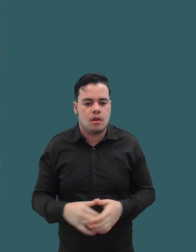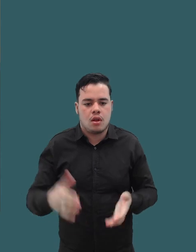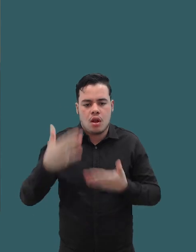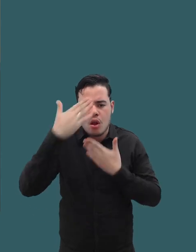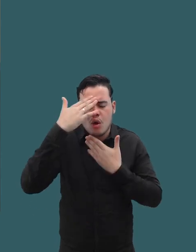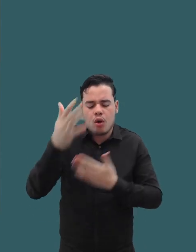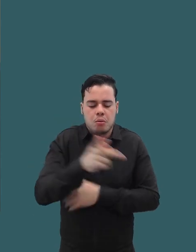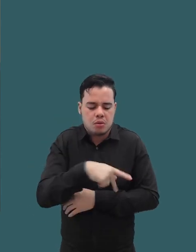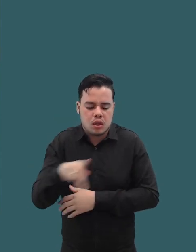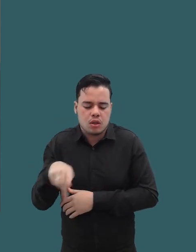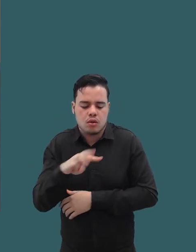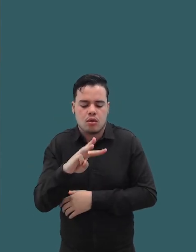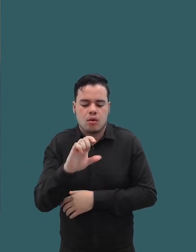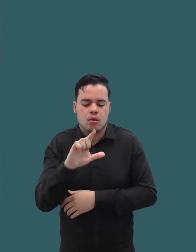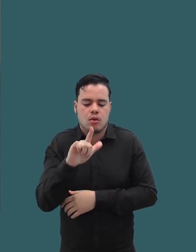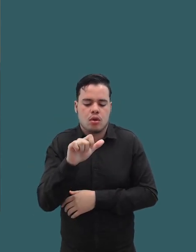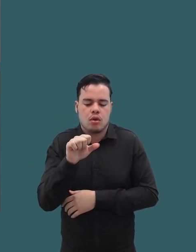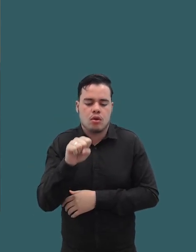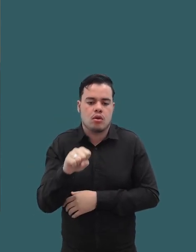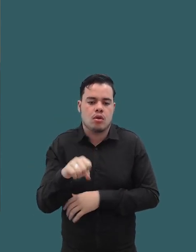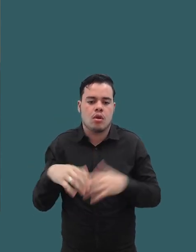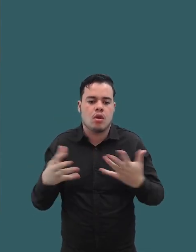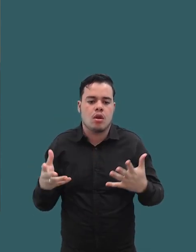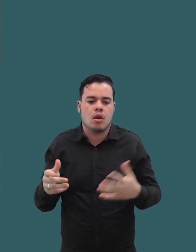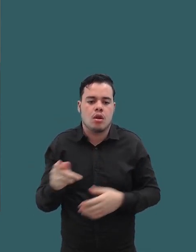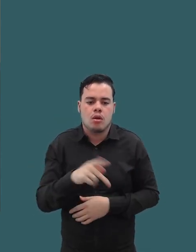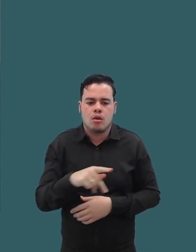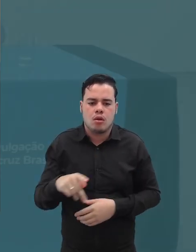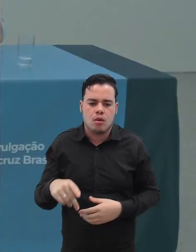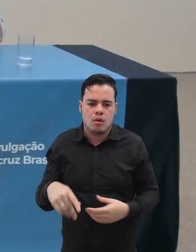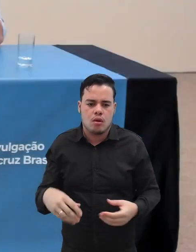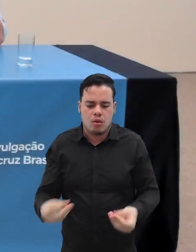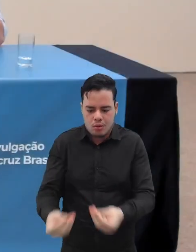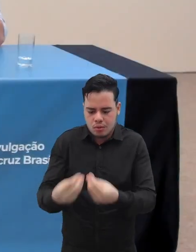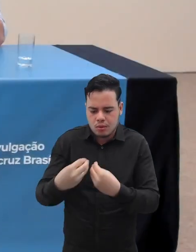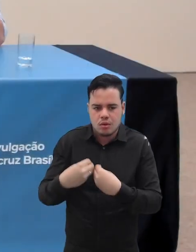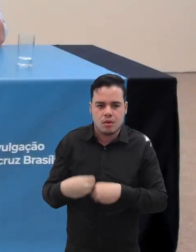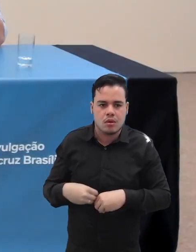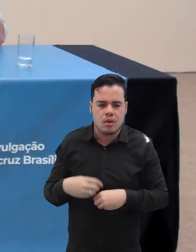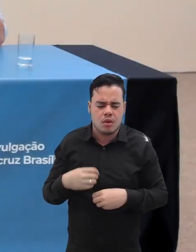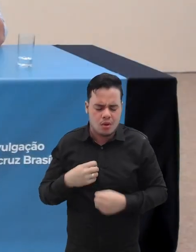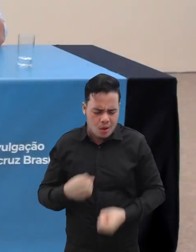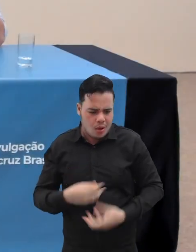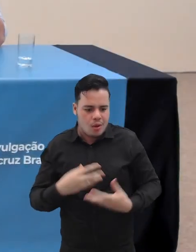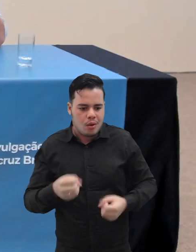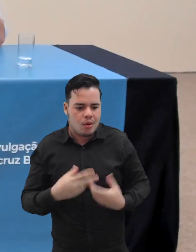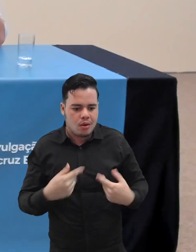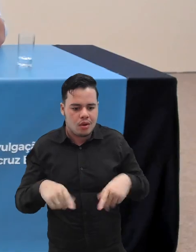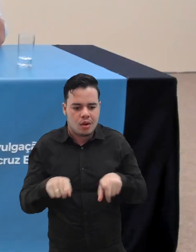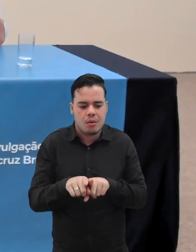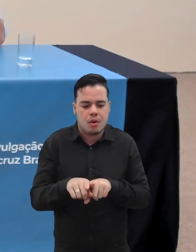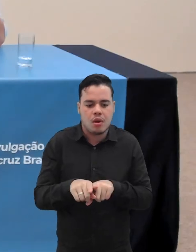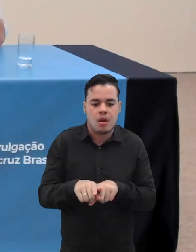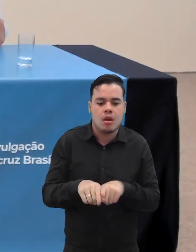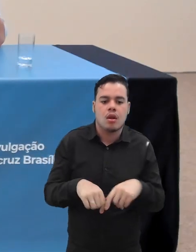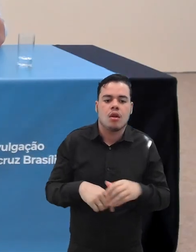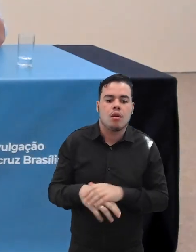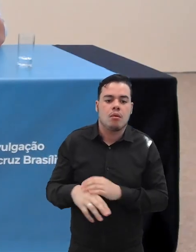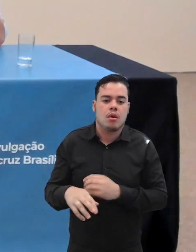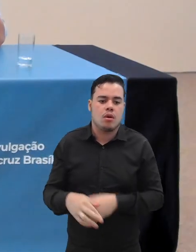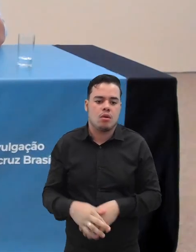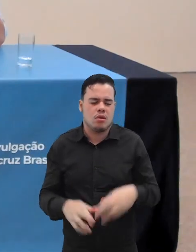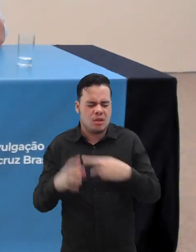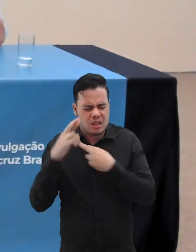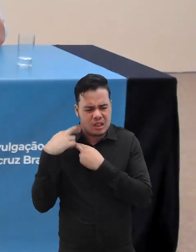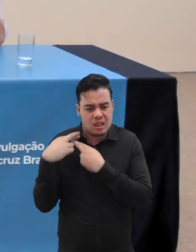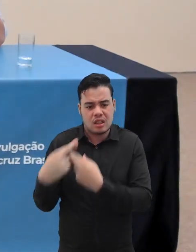Obrigado, professor Wilson, tanto pelo conteúdo extremamente estimulante que nos traz, como sempre, como também pelo respeito ao tema, né? Passou só um minuto,